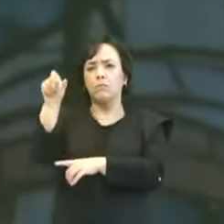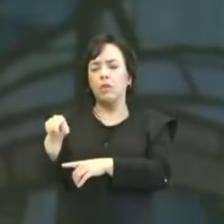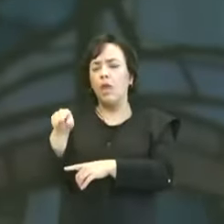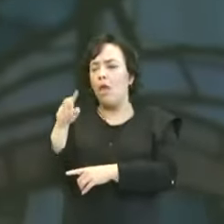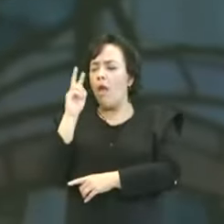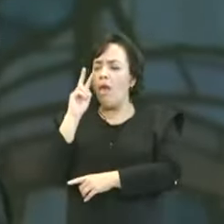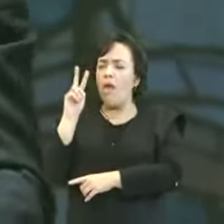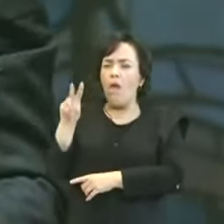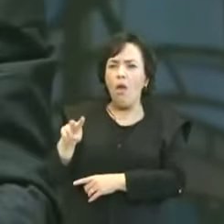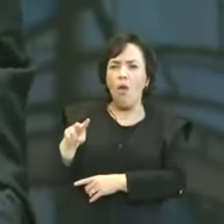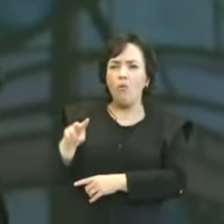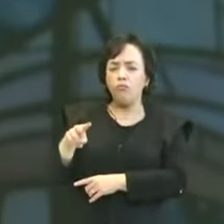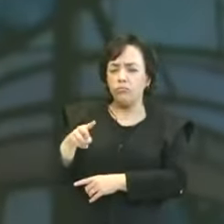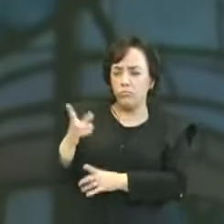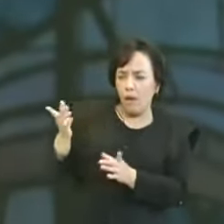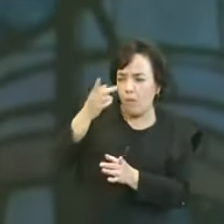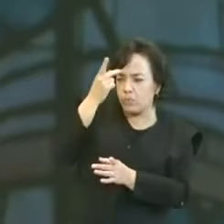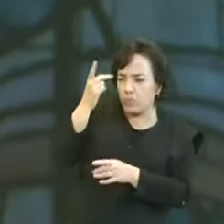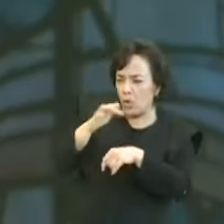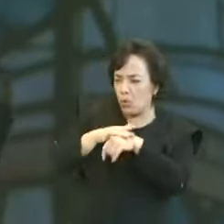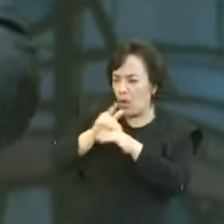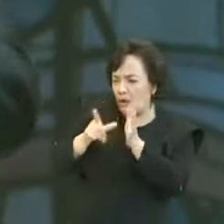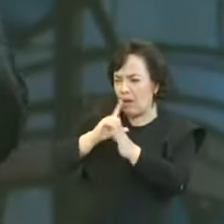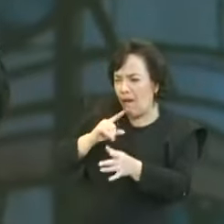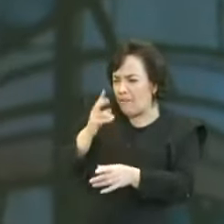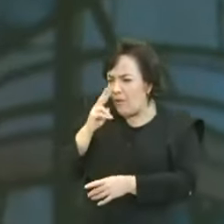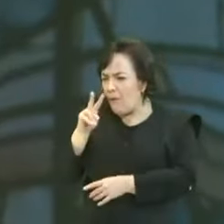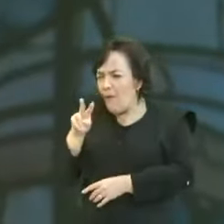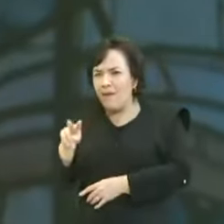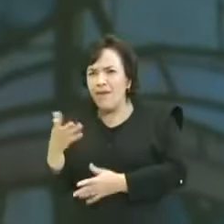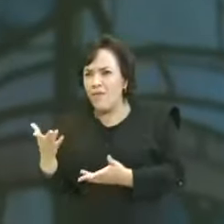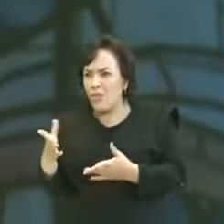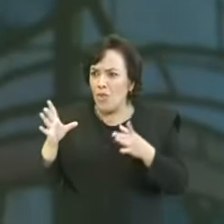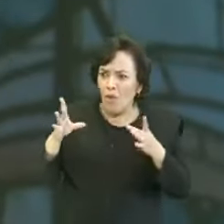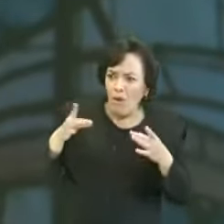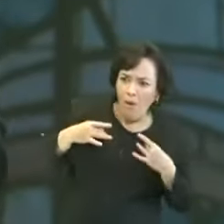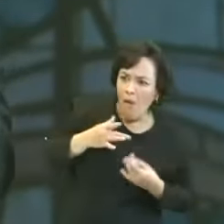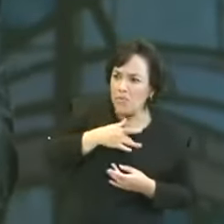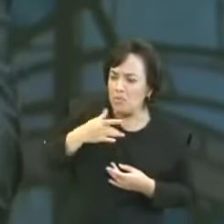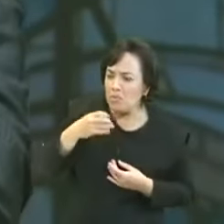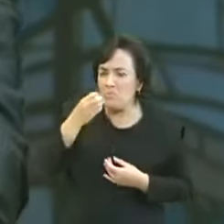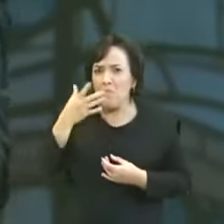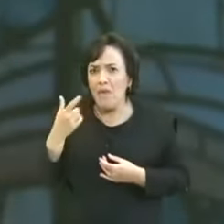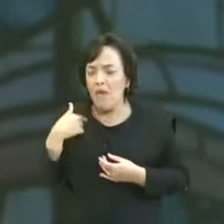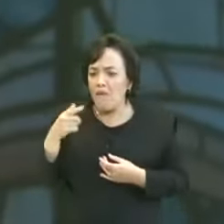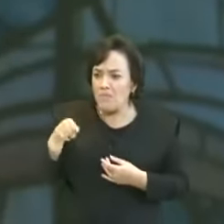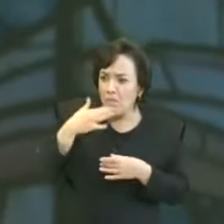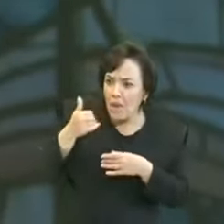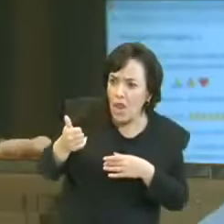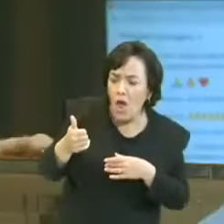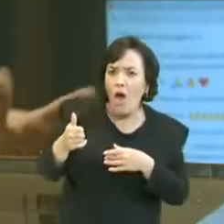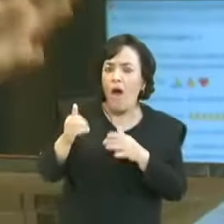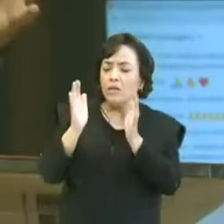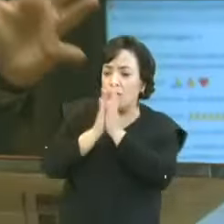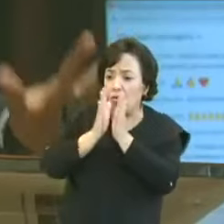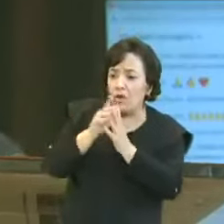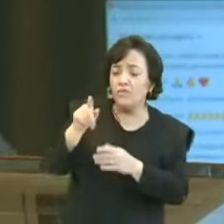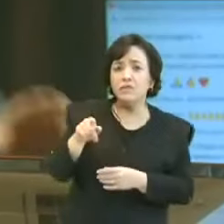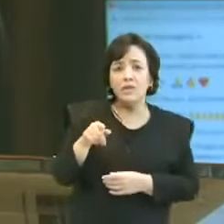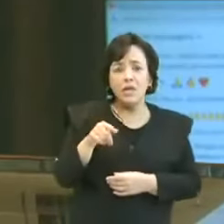com uma aparência boa. E fui dar um abraço nele e falei: cara, você melhorou, nós estávamos orando por você. Ele falou: não, eu não melhorei. Eu falei: o